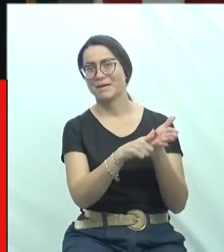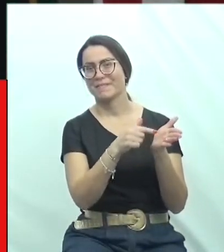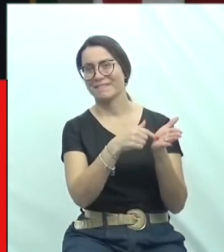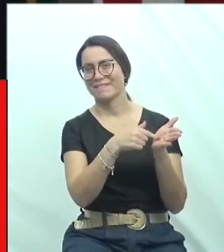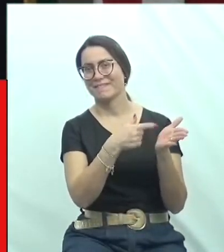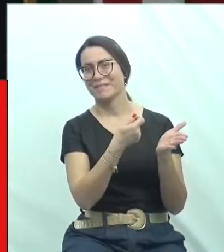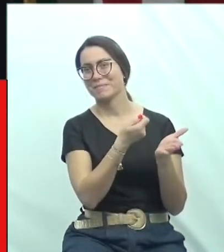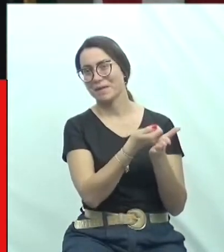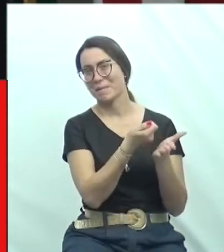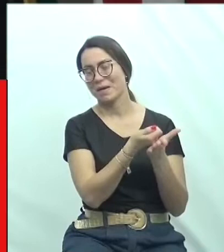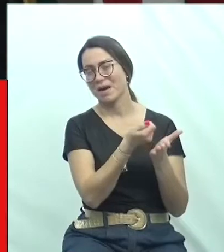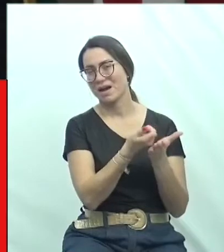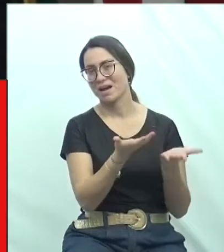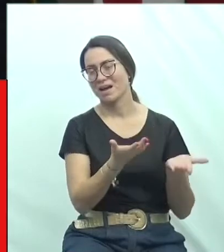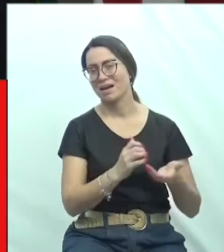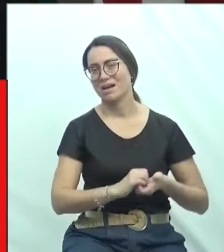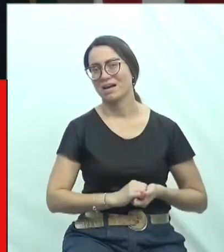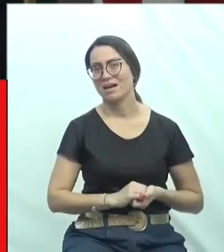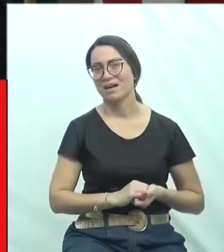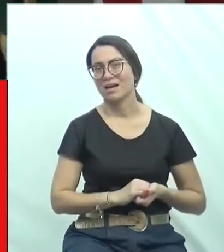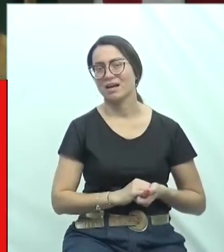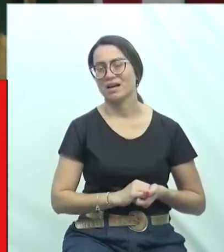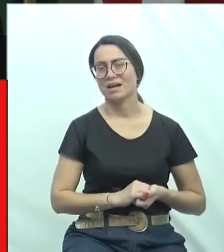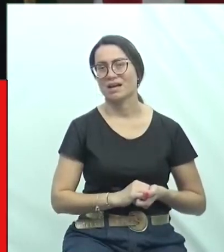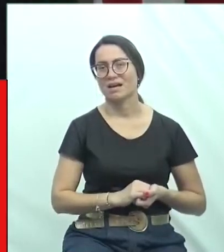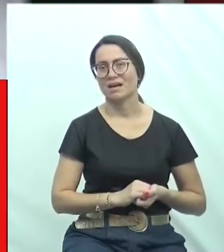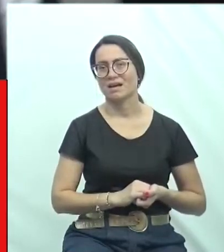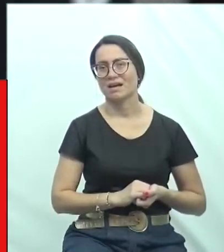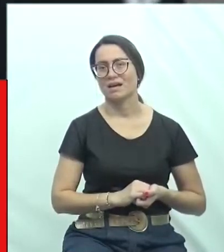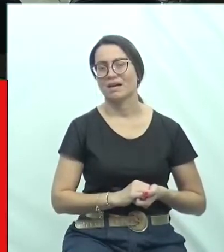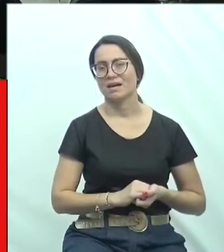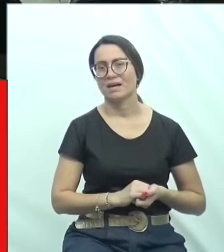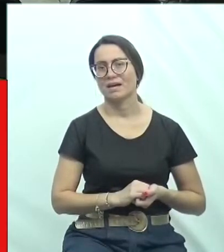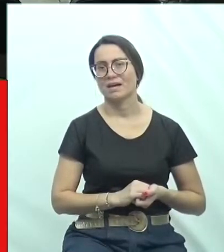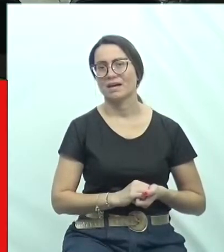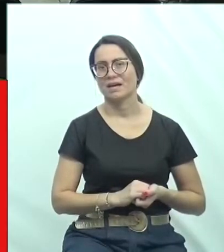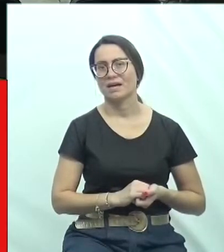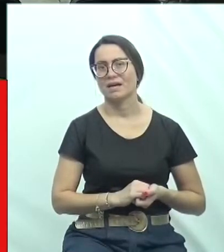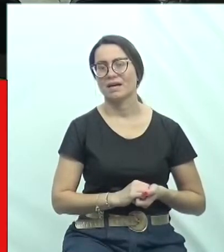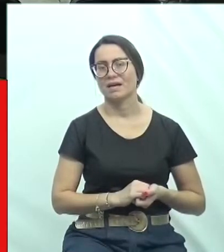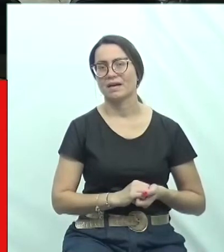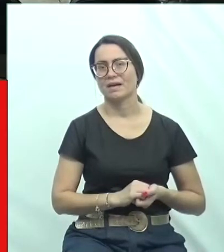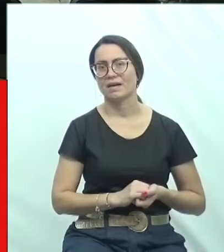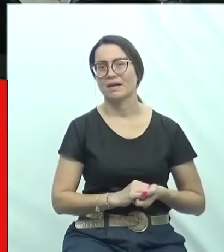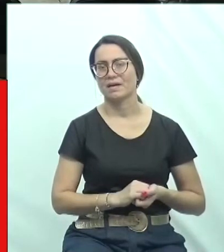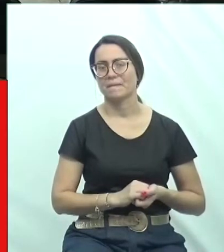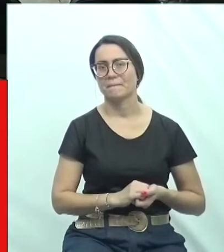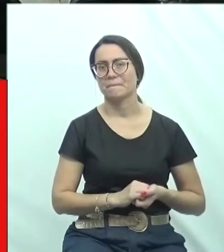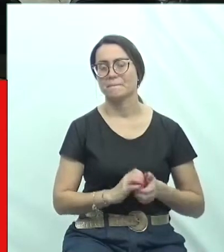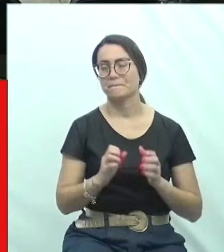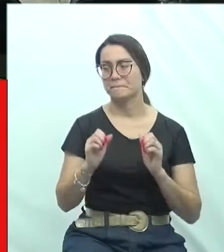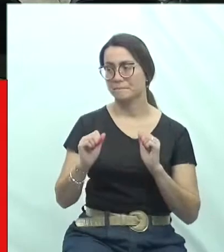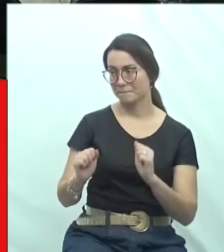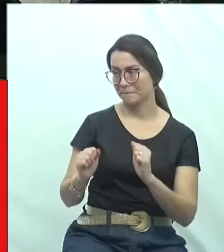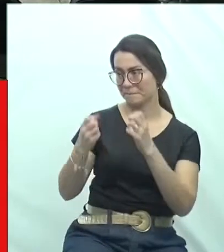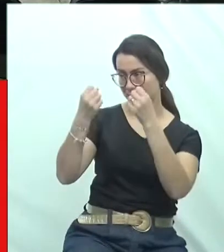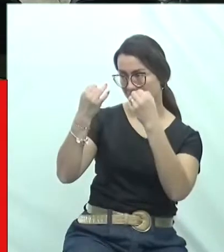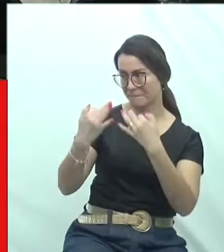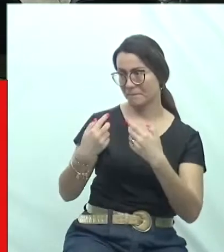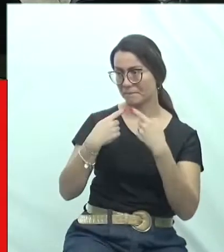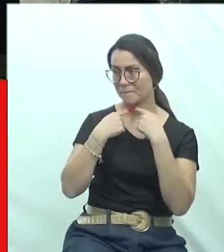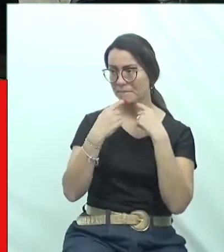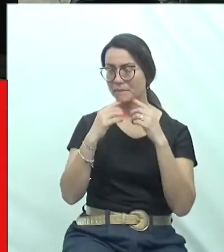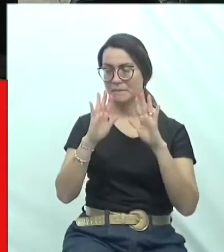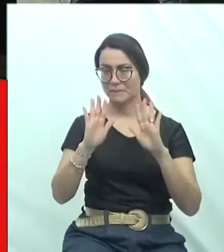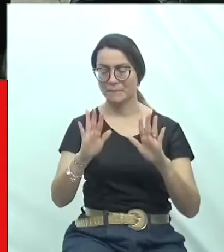de fato, se isso venha acontecendo. Obrigado, era isso. Posso esclarecer algumas dúvidas? Quando vocês falam